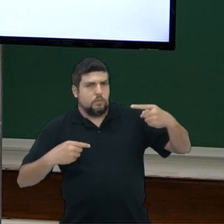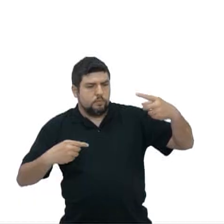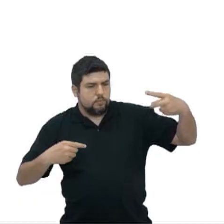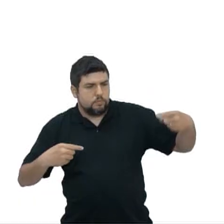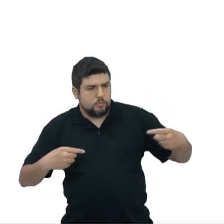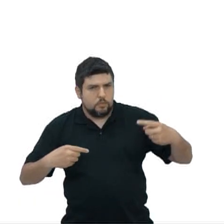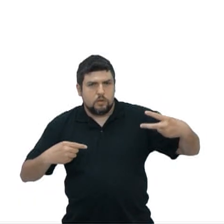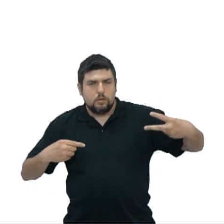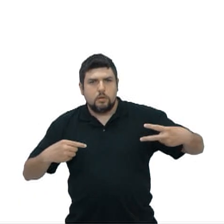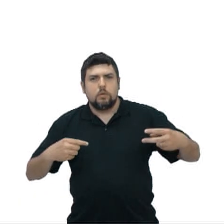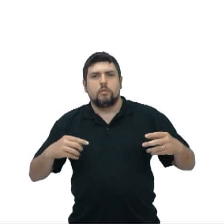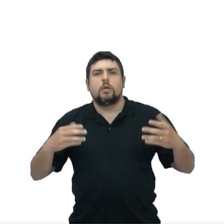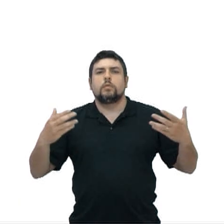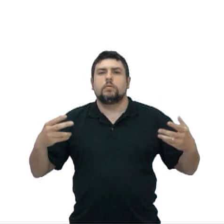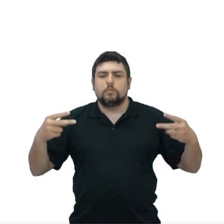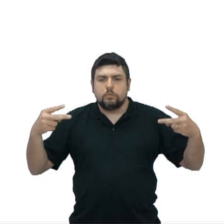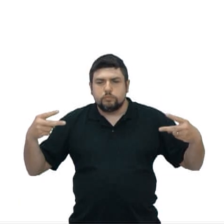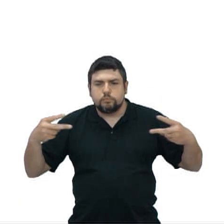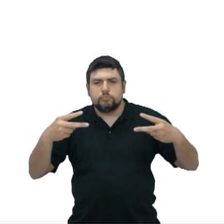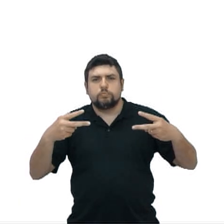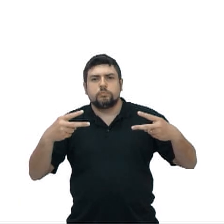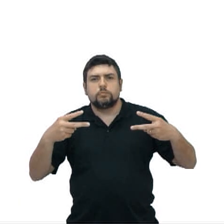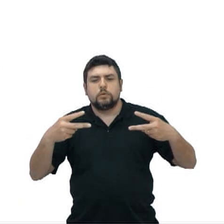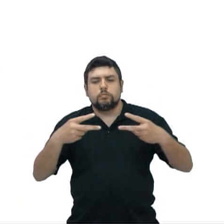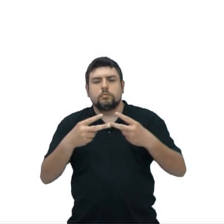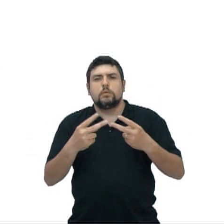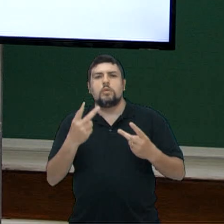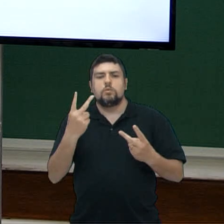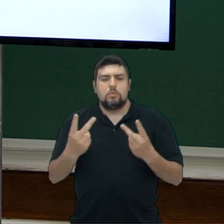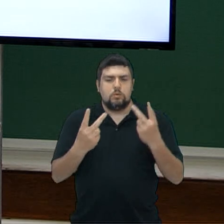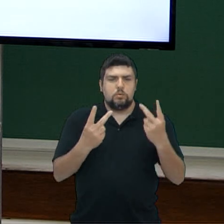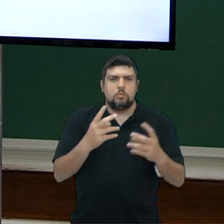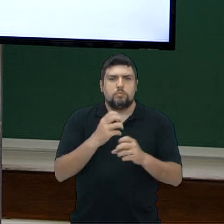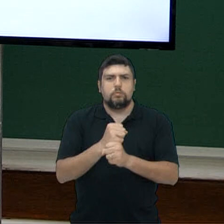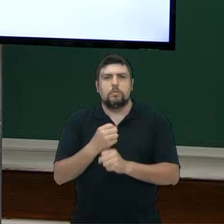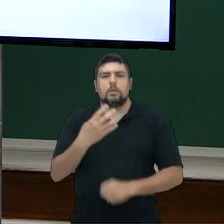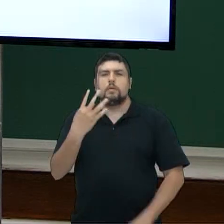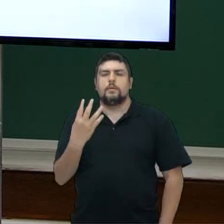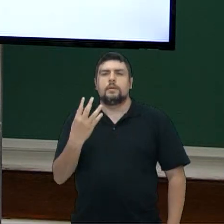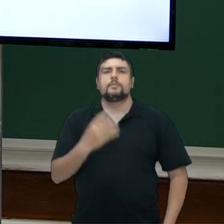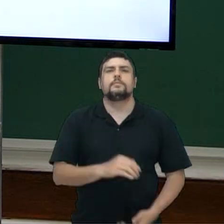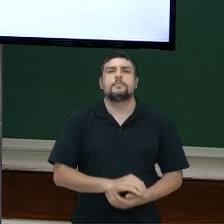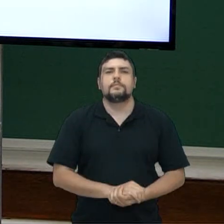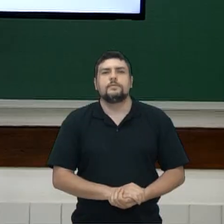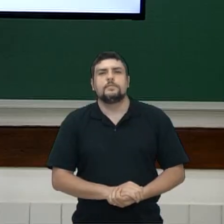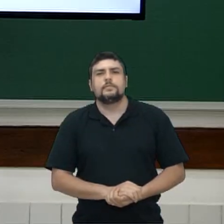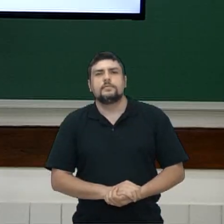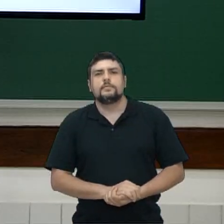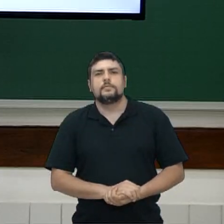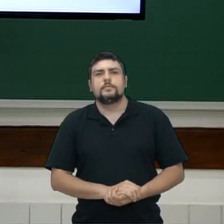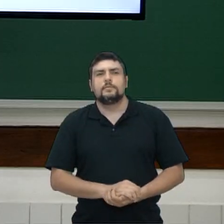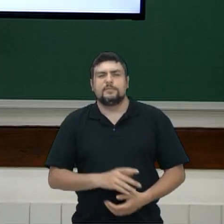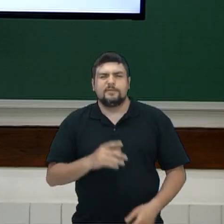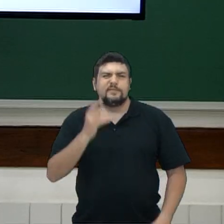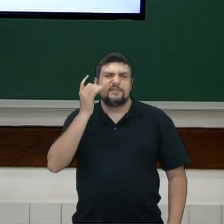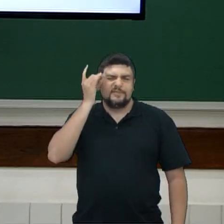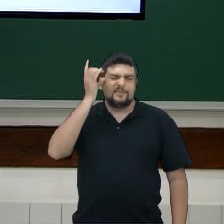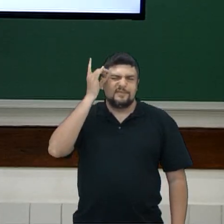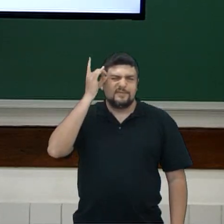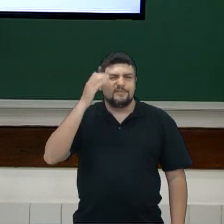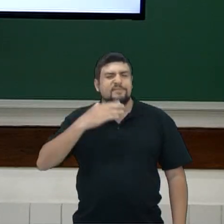CO2, 4 ligações covalentes. Beleza? Ah, essa foi legal, né? Essa foi